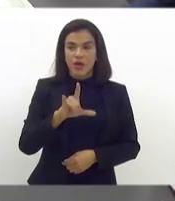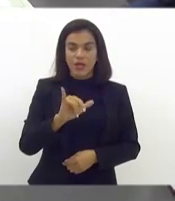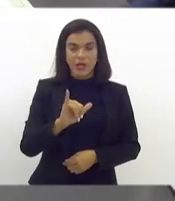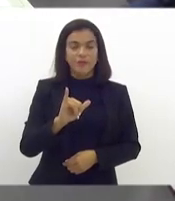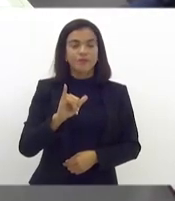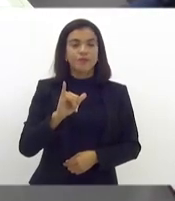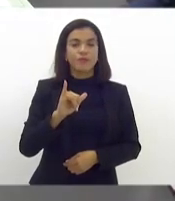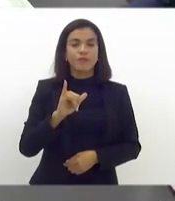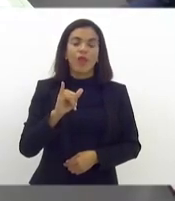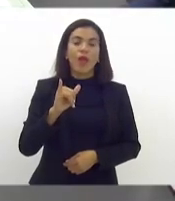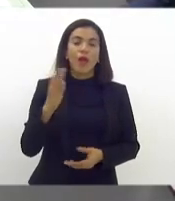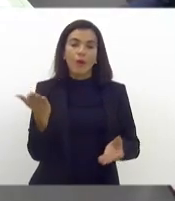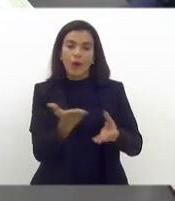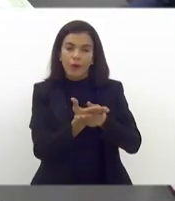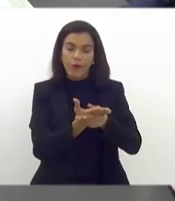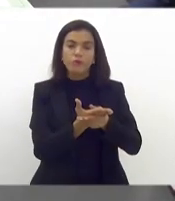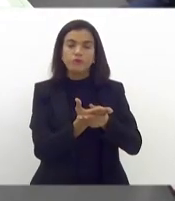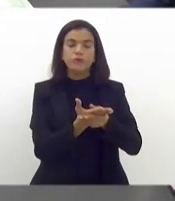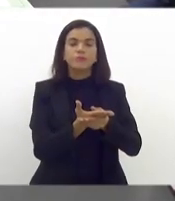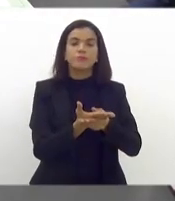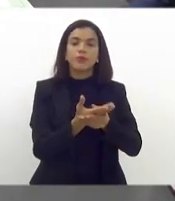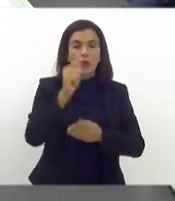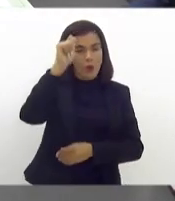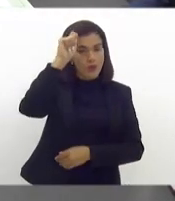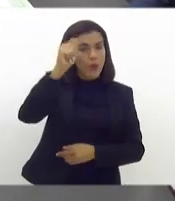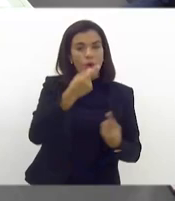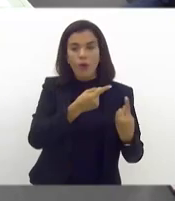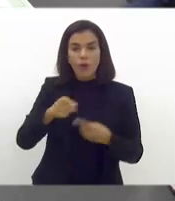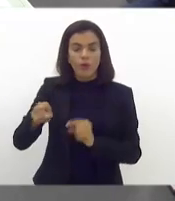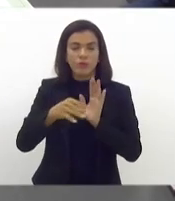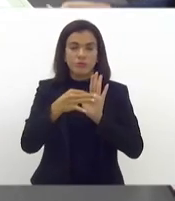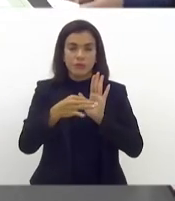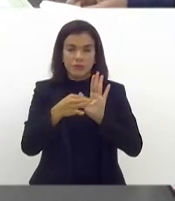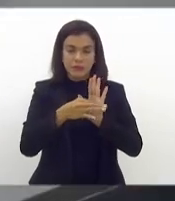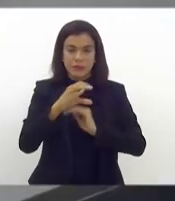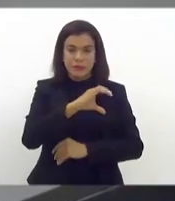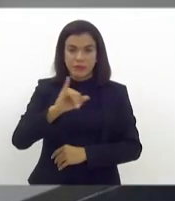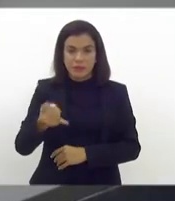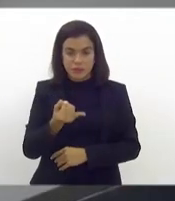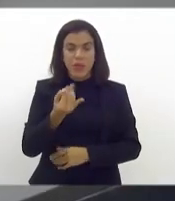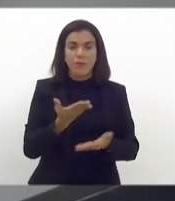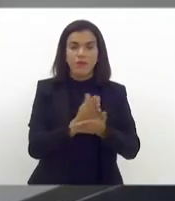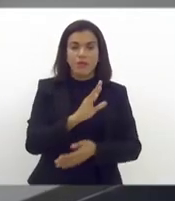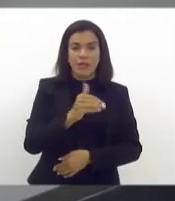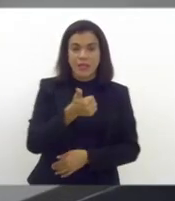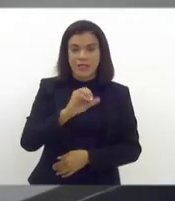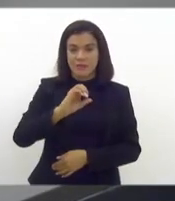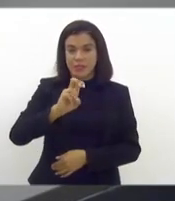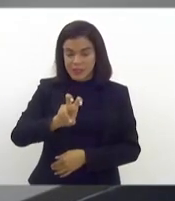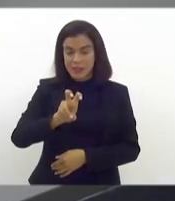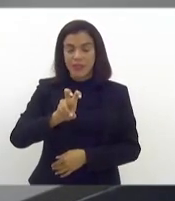pauta, o recurso do autor contra o parecer da CCJ, aprovado na 15ª reunião ordinária. Trata-se do projeto